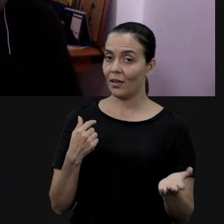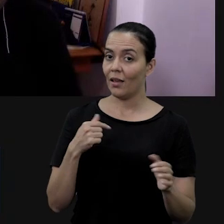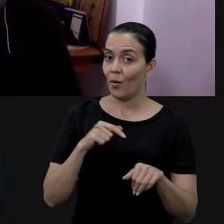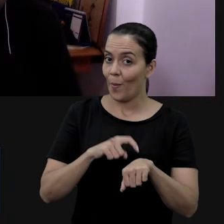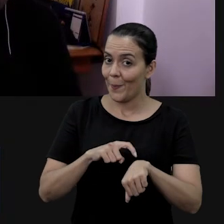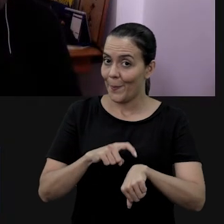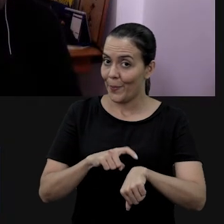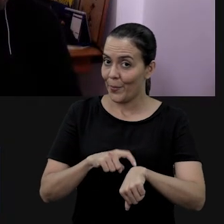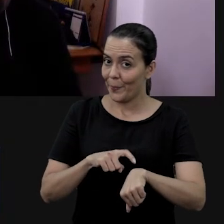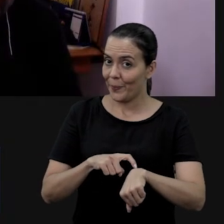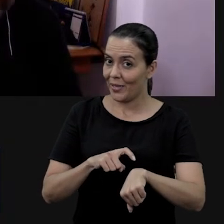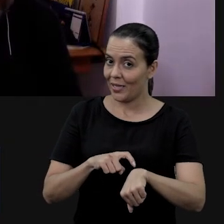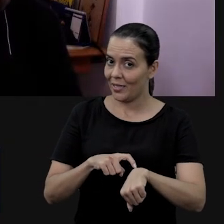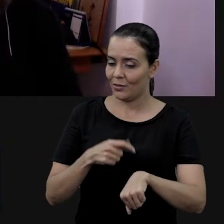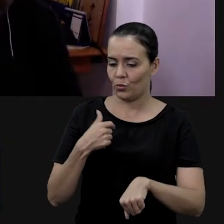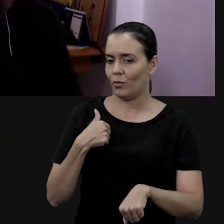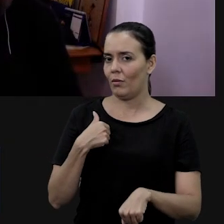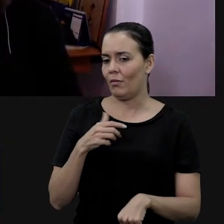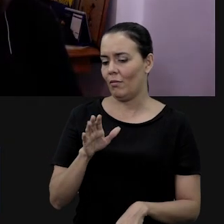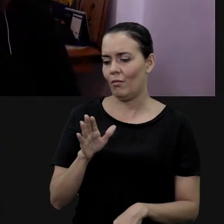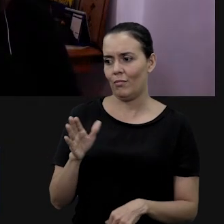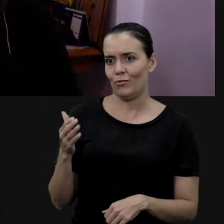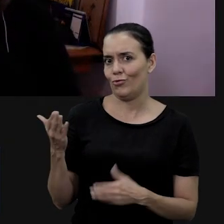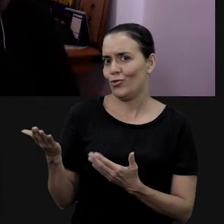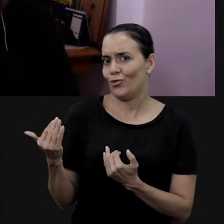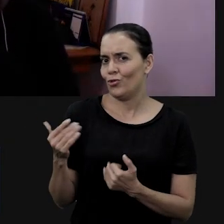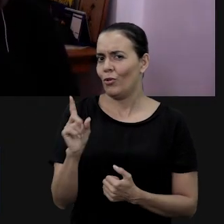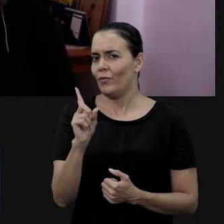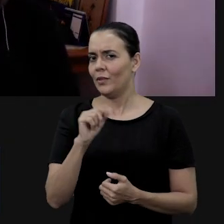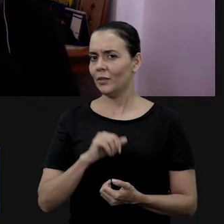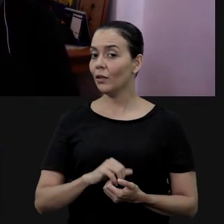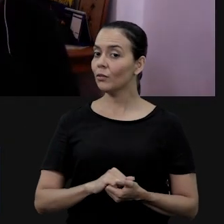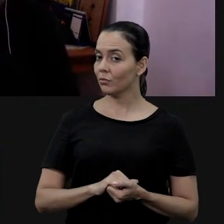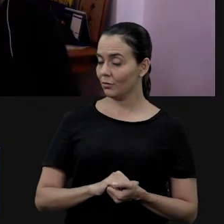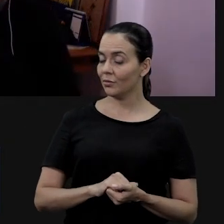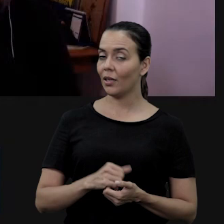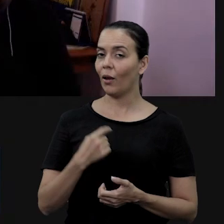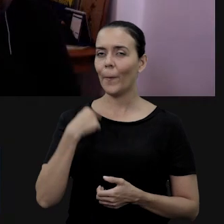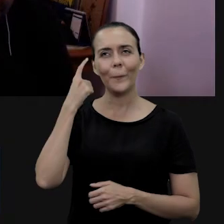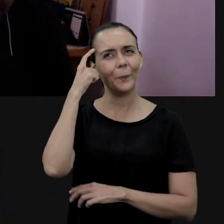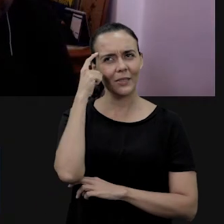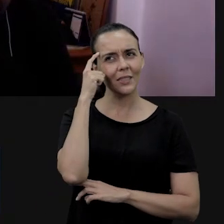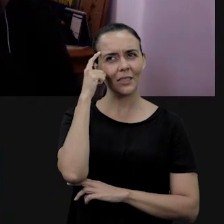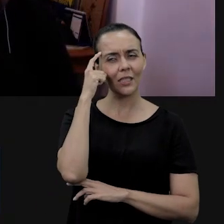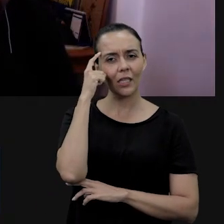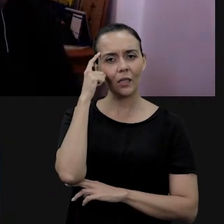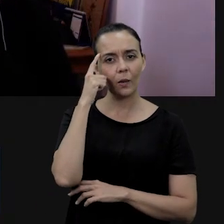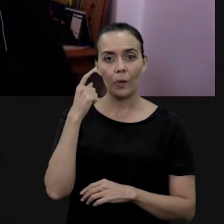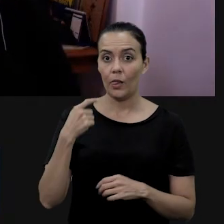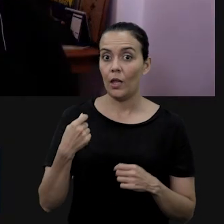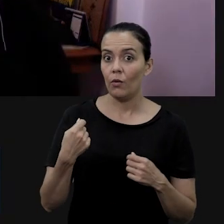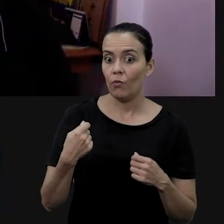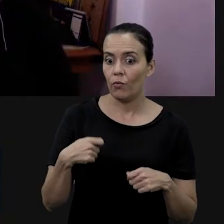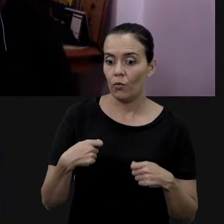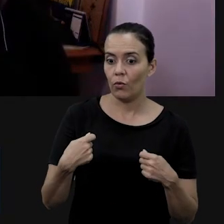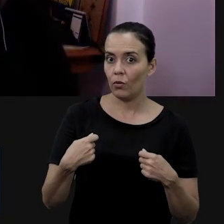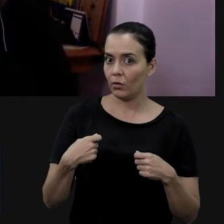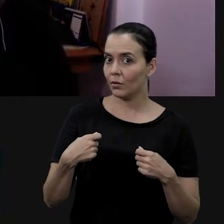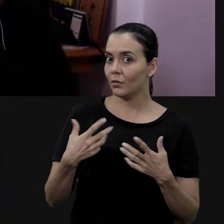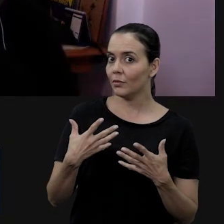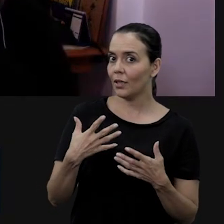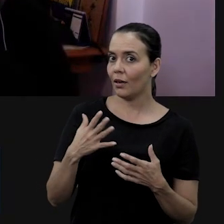e eu já não estava moleque ali, né? Assim, então eu pensei, pô, vou tirar o máximo de proveito,